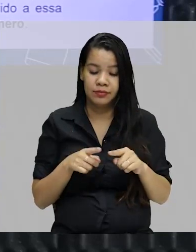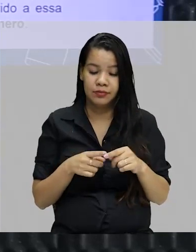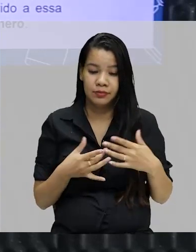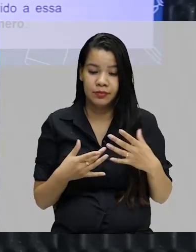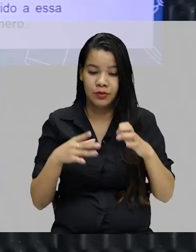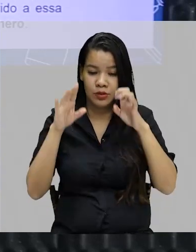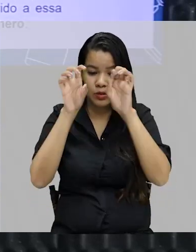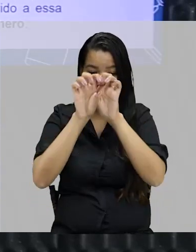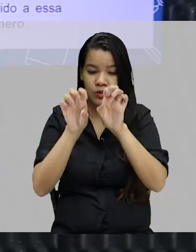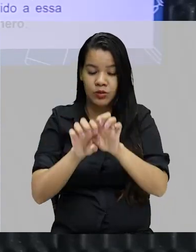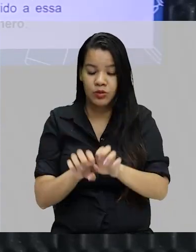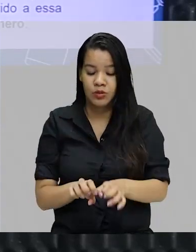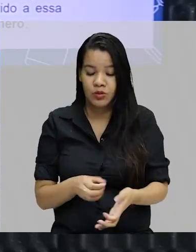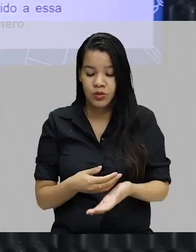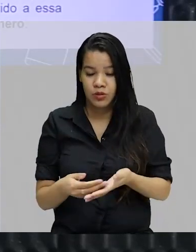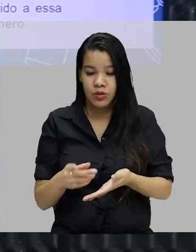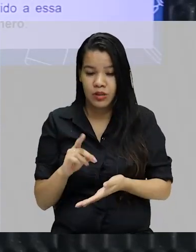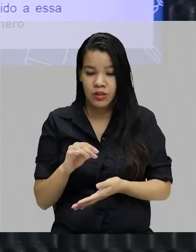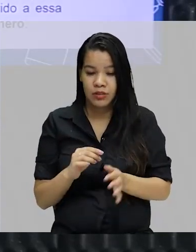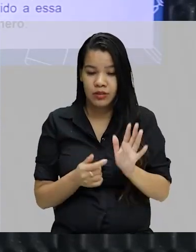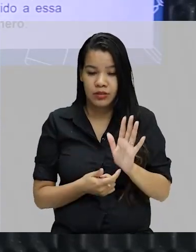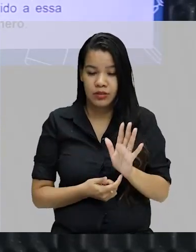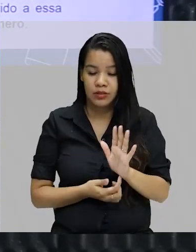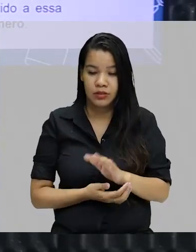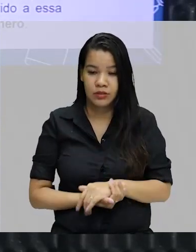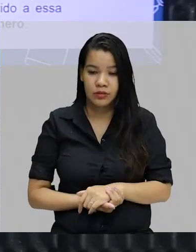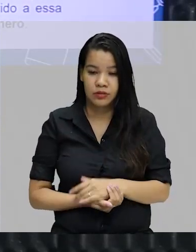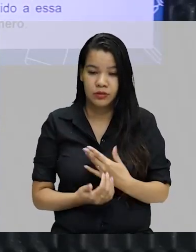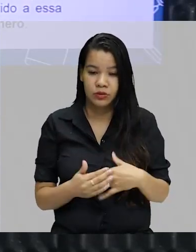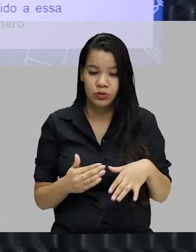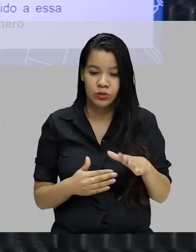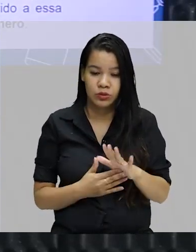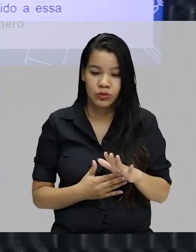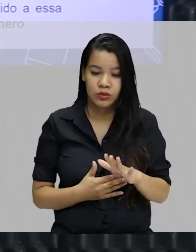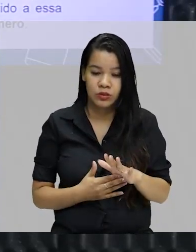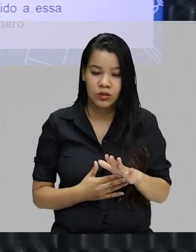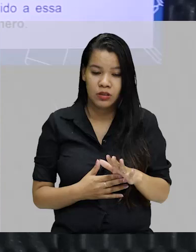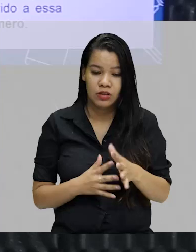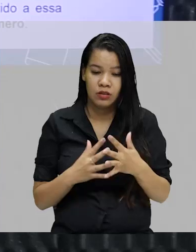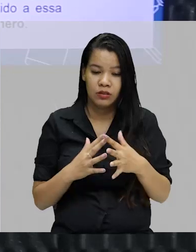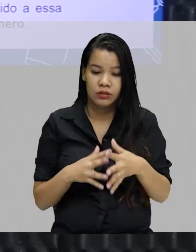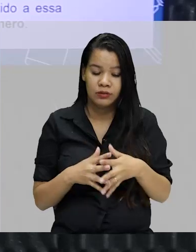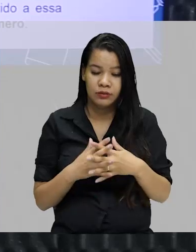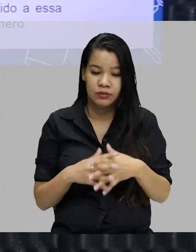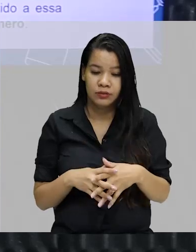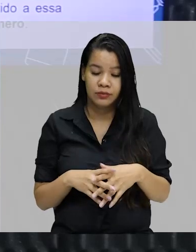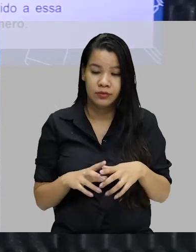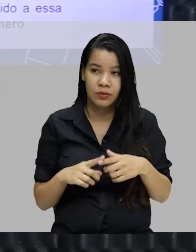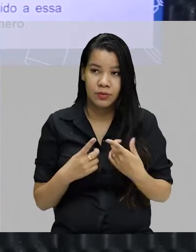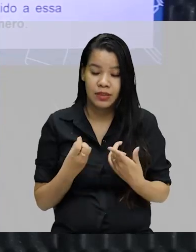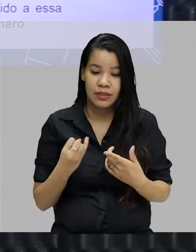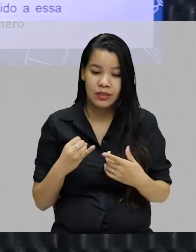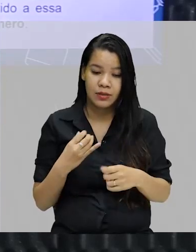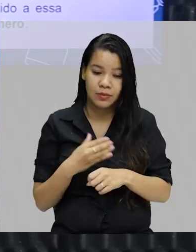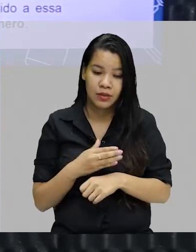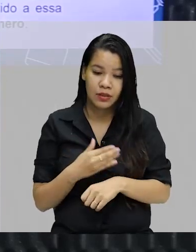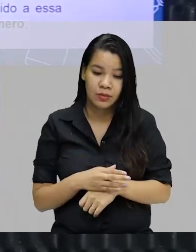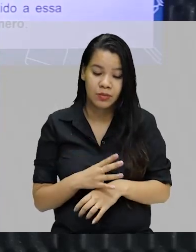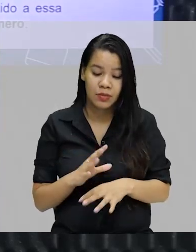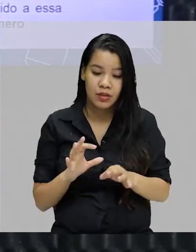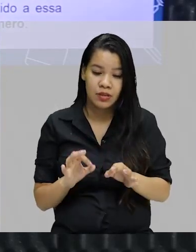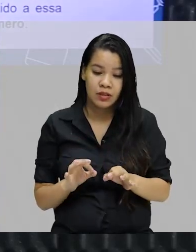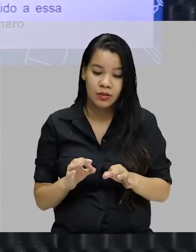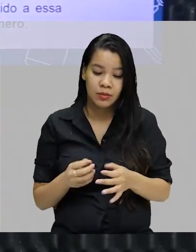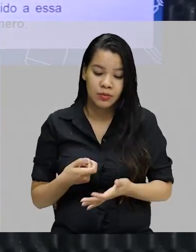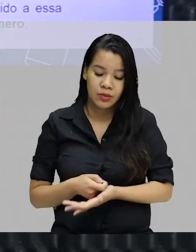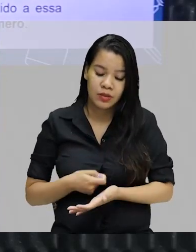estrutura inicial é uma estrutura assim, certo? Toda desorganizada, mas se aplicarmos uma certa pressão,